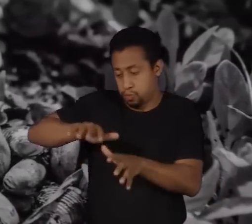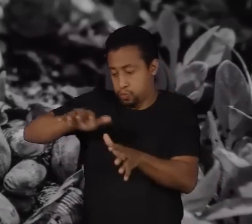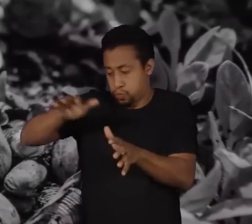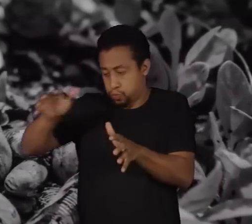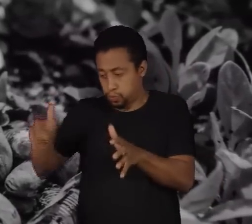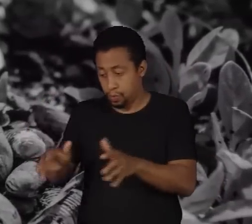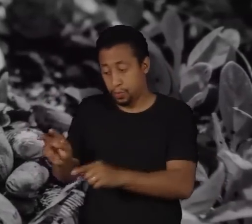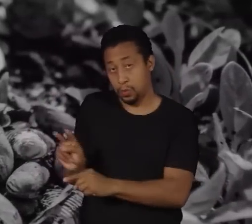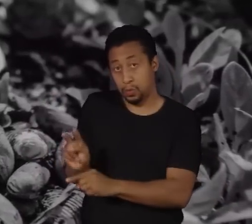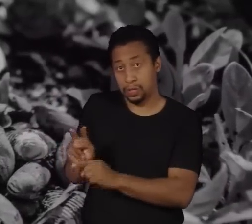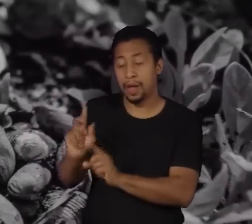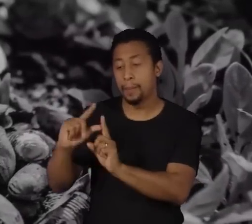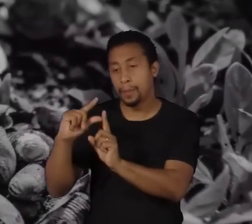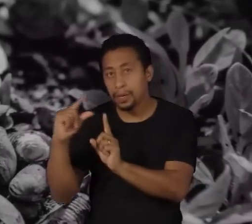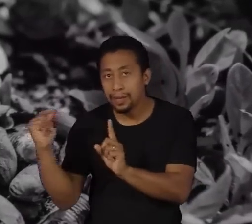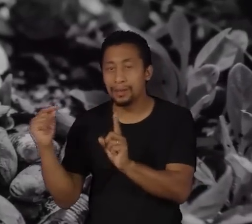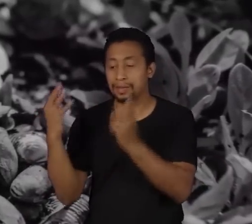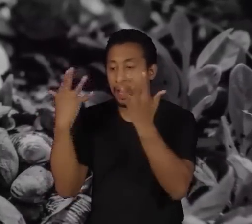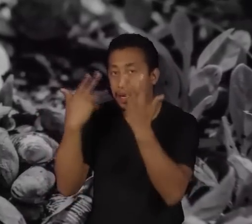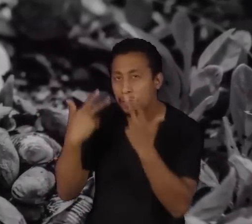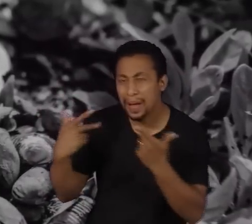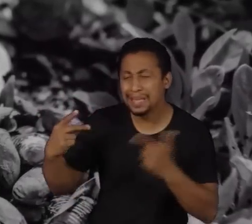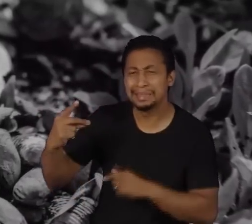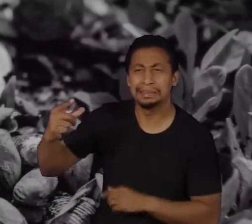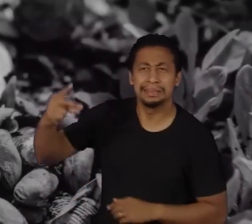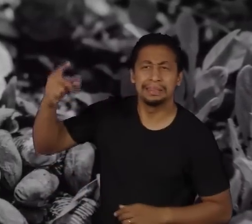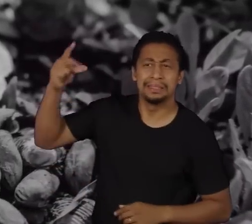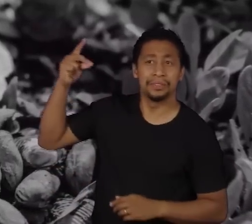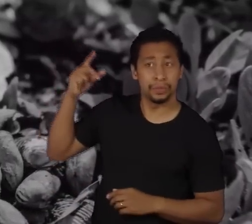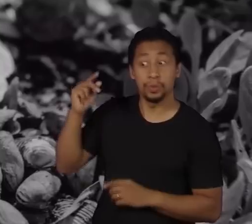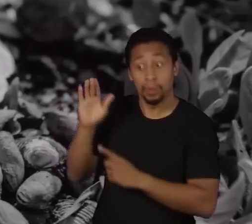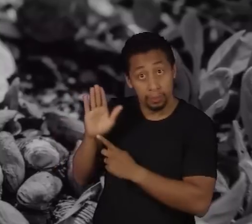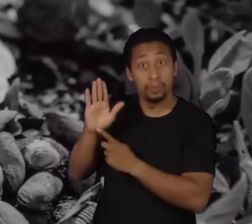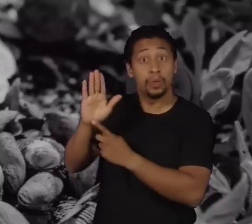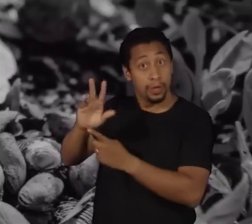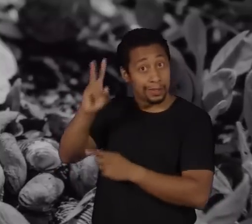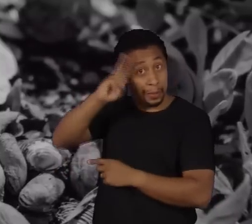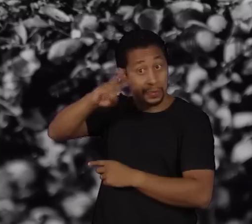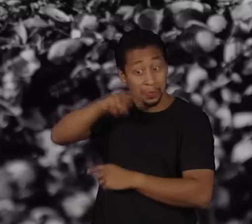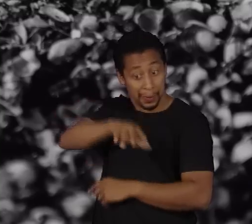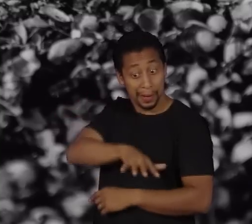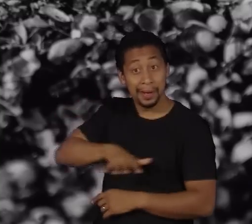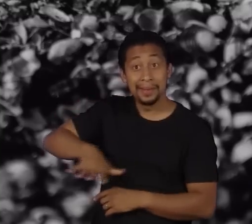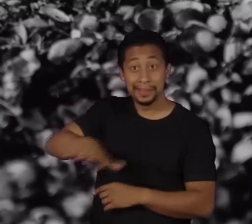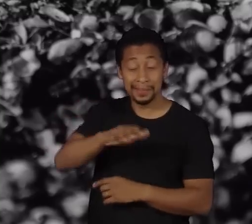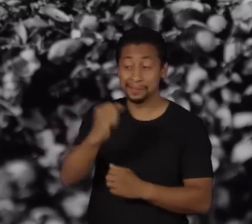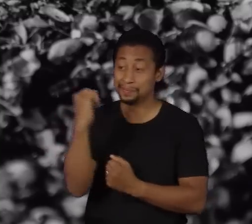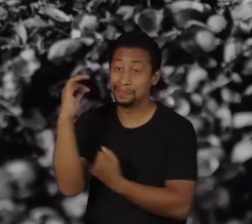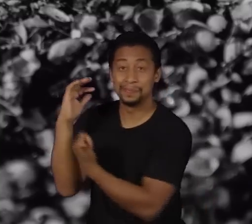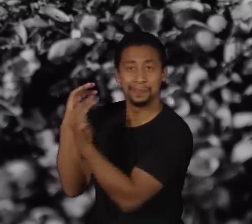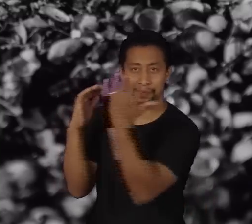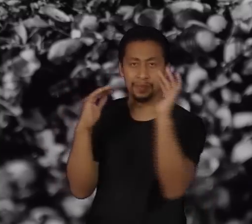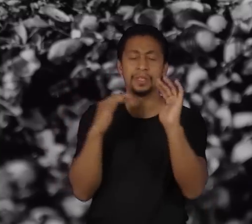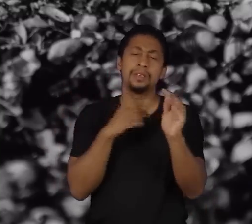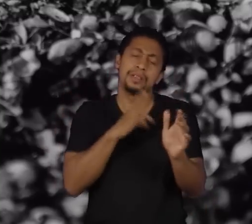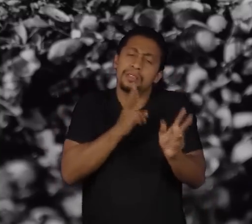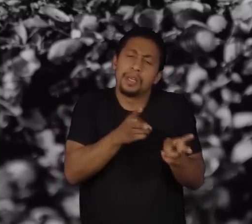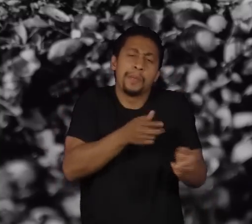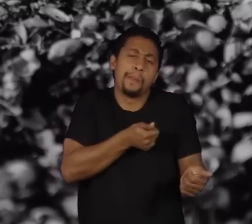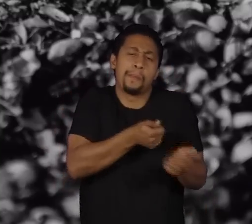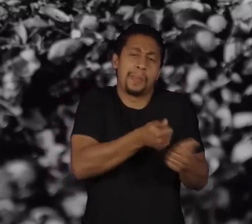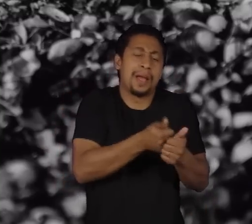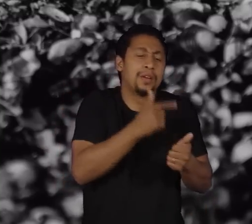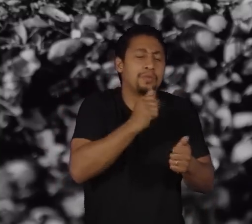animais de épocas distantes, testemunhos da nossa história socioambiental. Comuns no litoral, aqui os